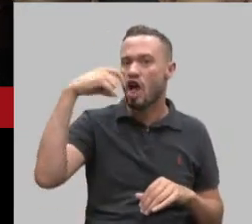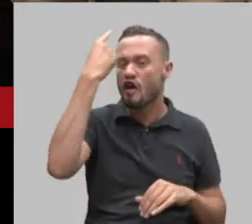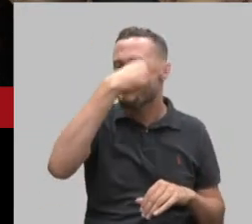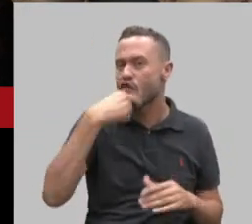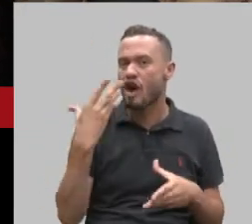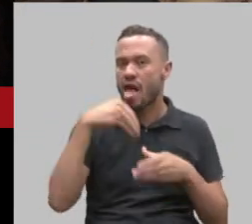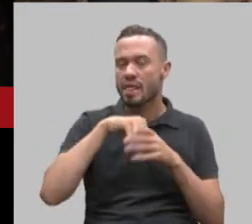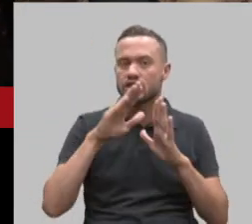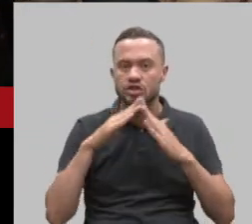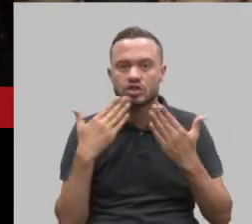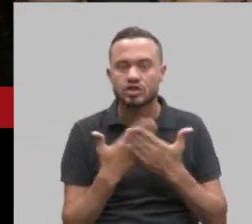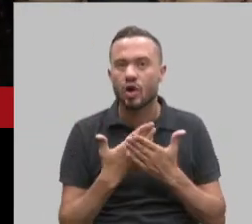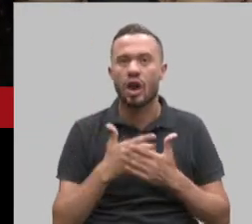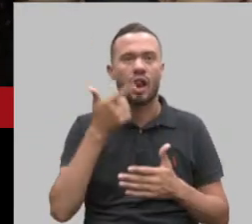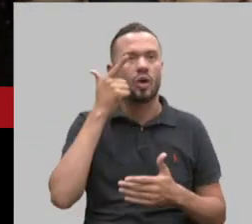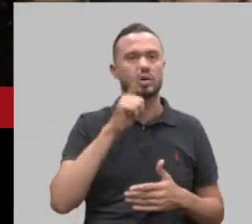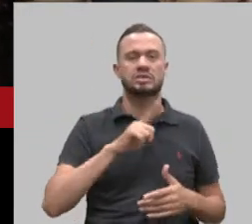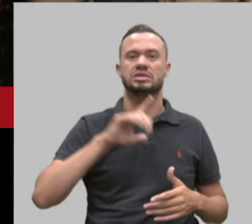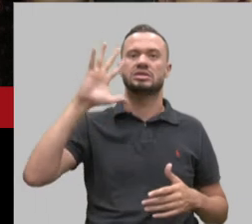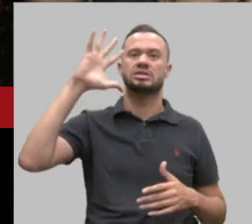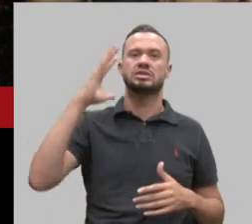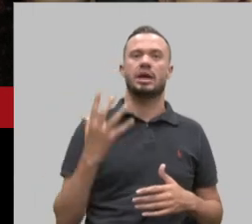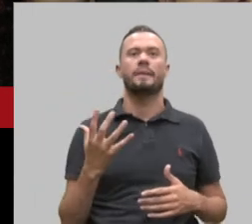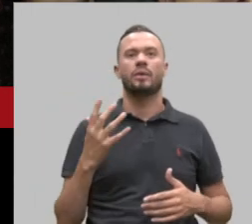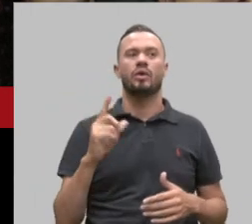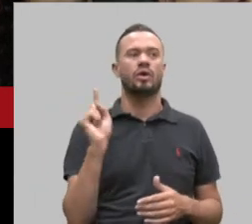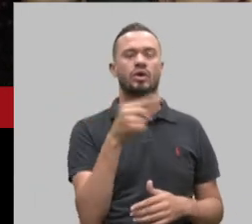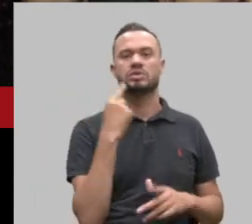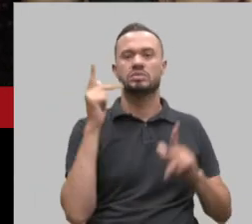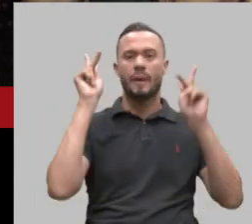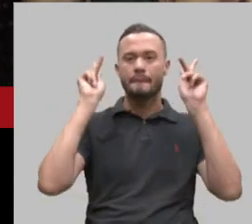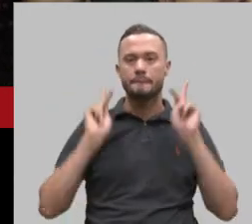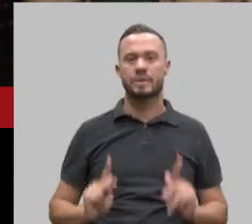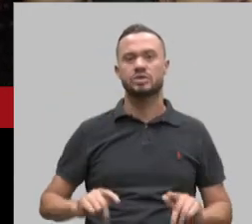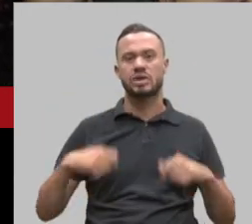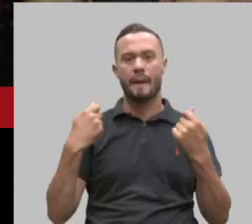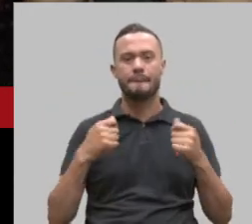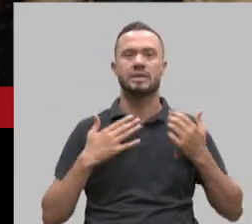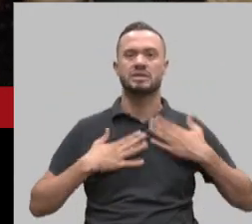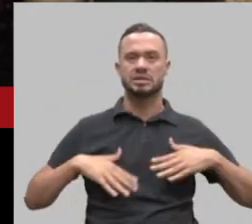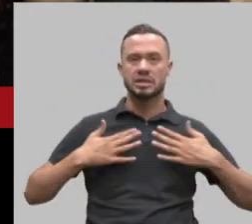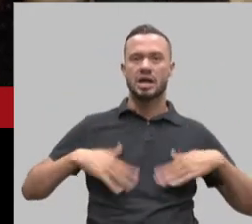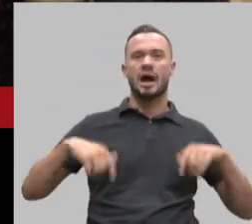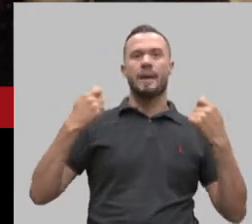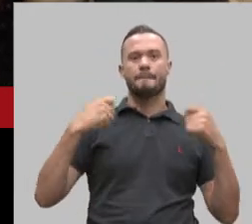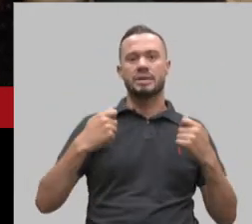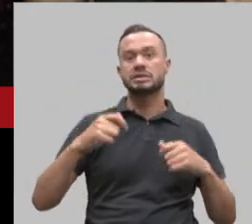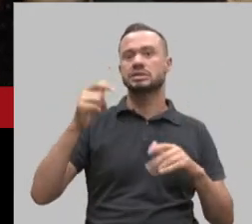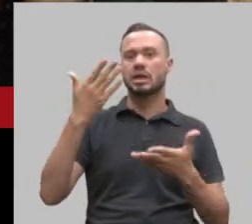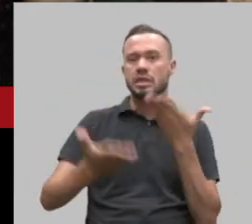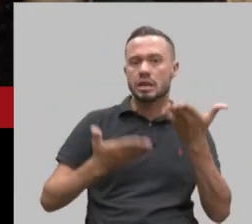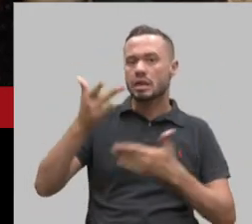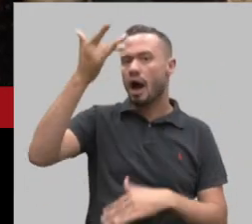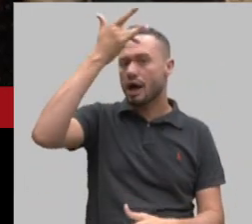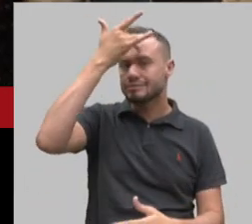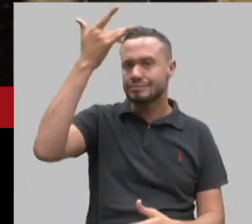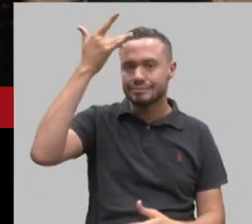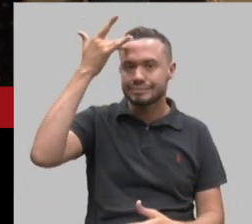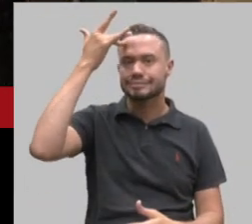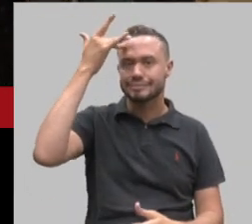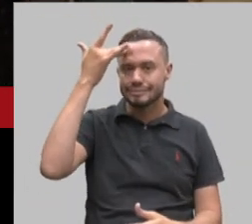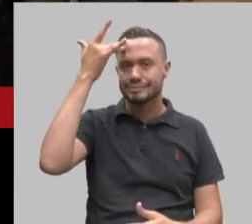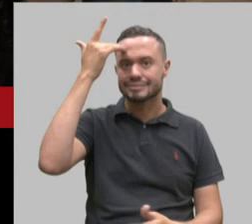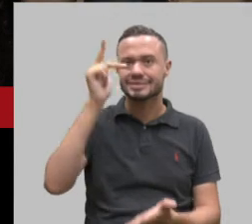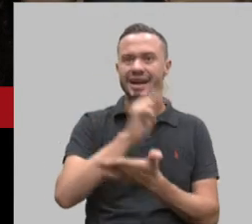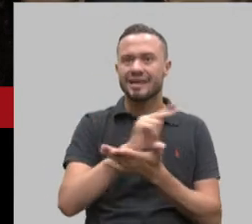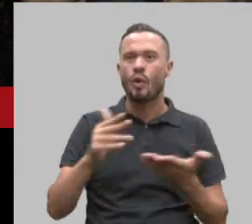ter o tempo suficiente a gente é ser humano a gente precisa descansar a gente precisa tratar da nossa saúde mental e muitas vezes com o novo